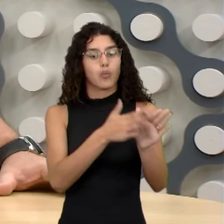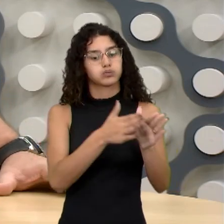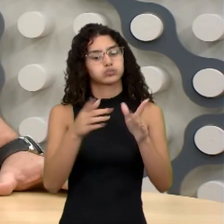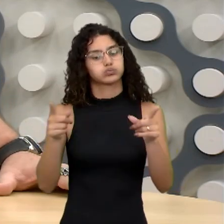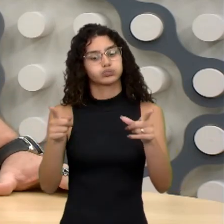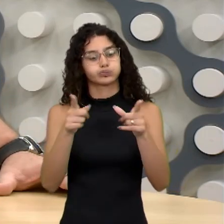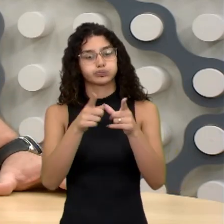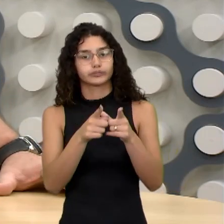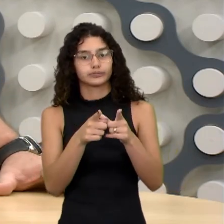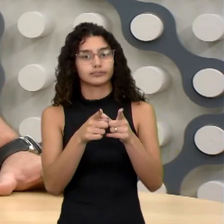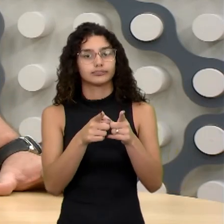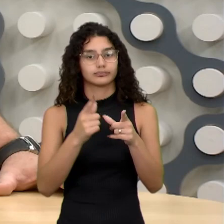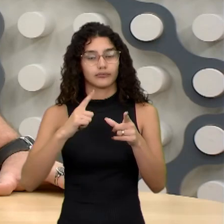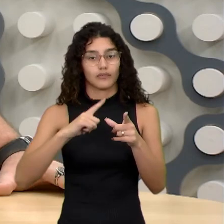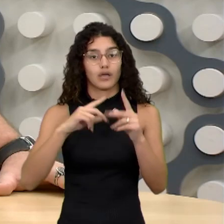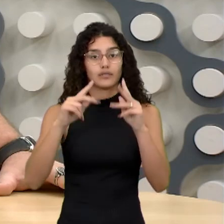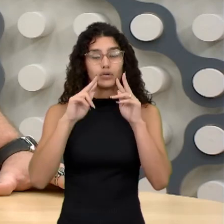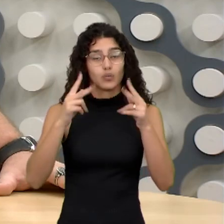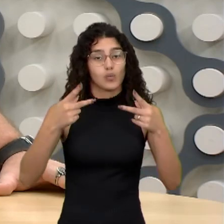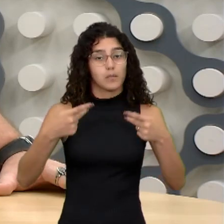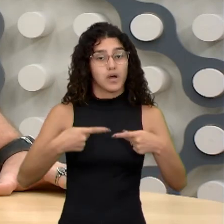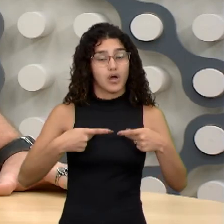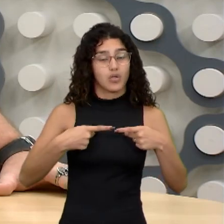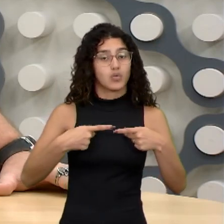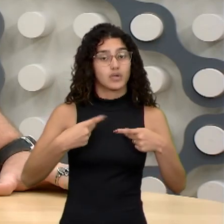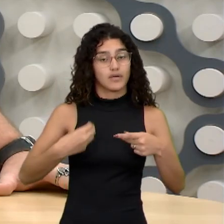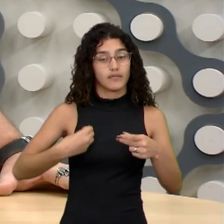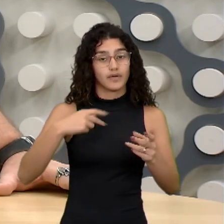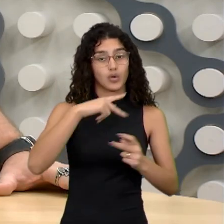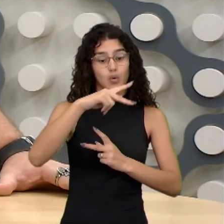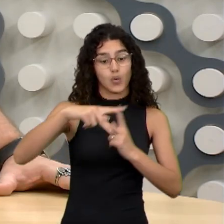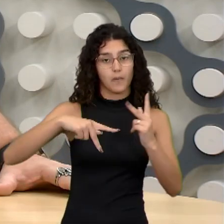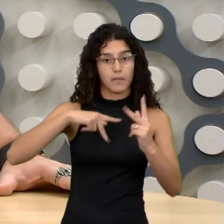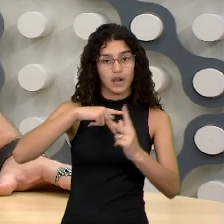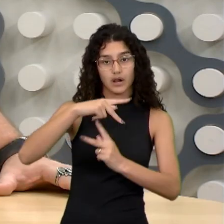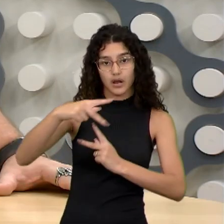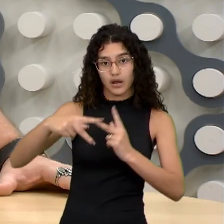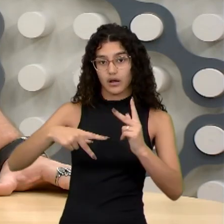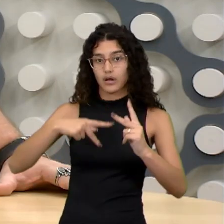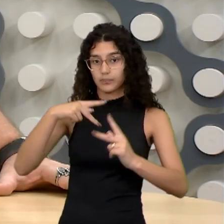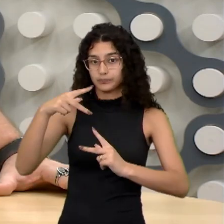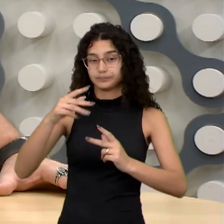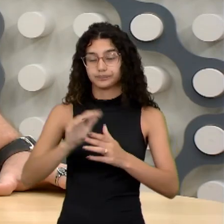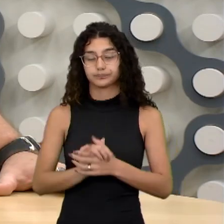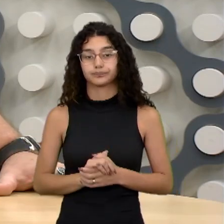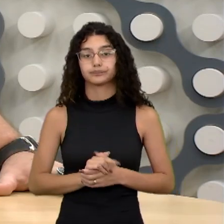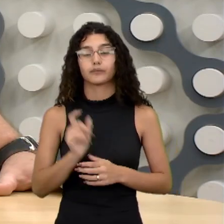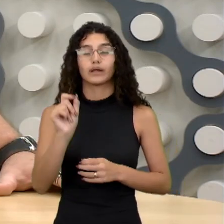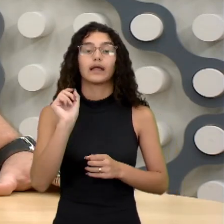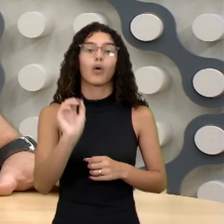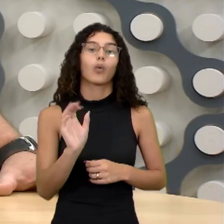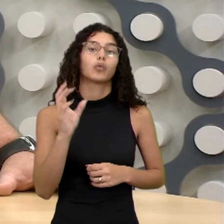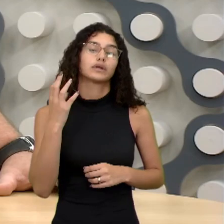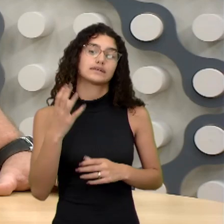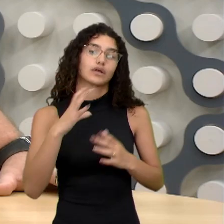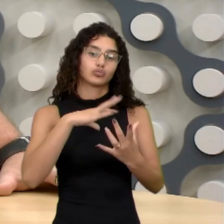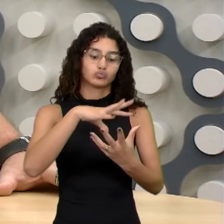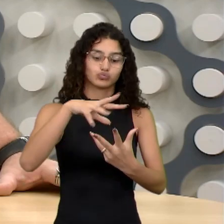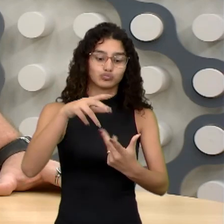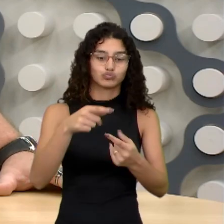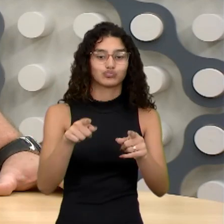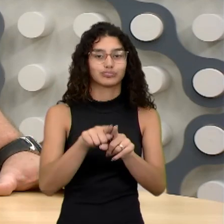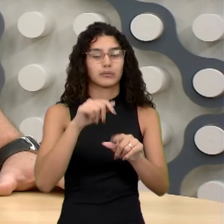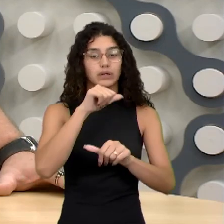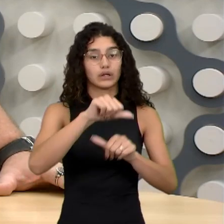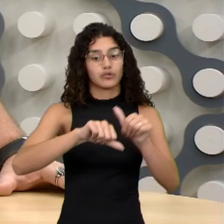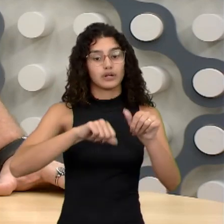espaço de tempo que o ser humano está no planeta, né, e né, o que está causando no planeta até uma